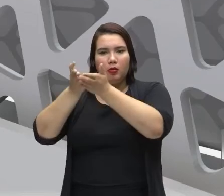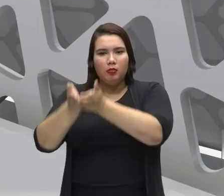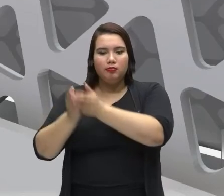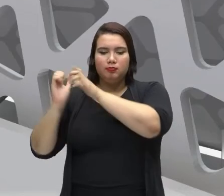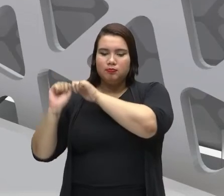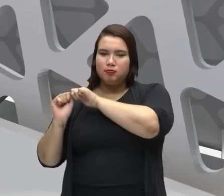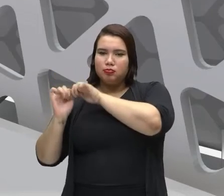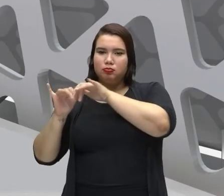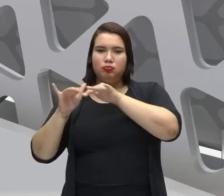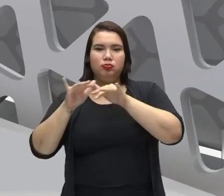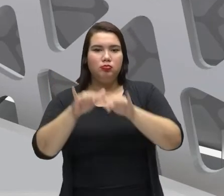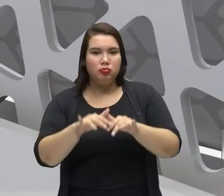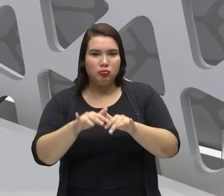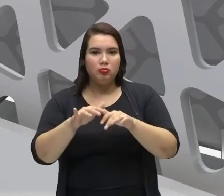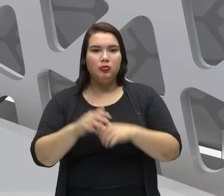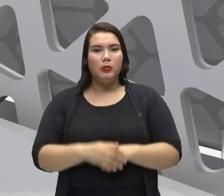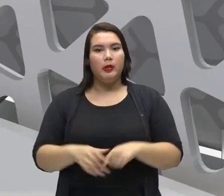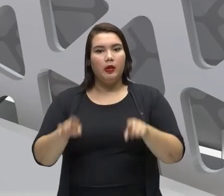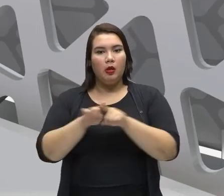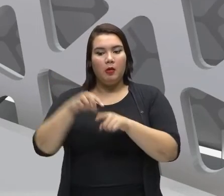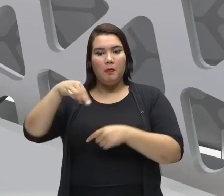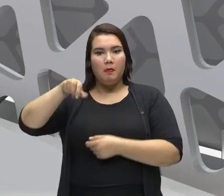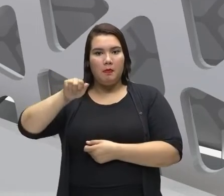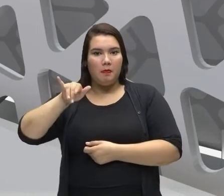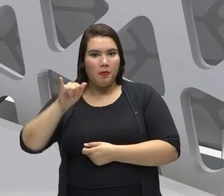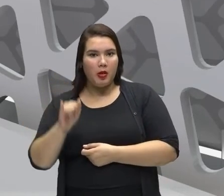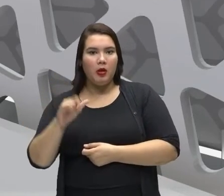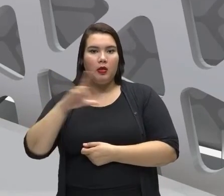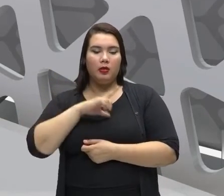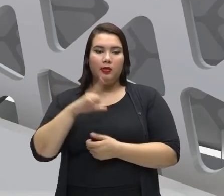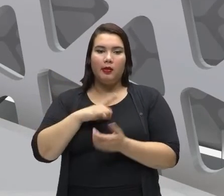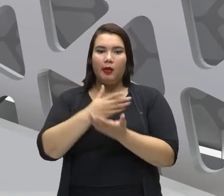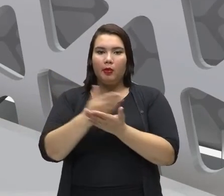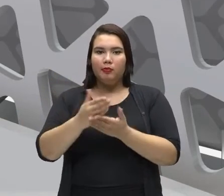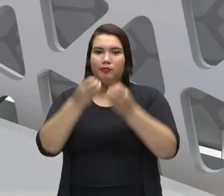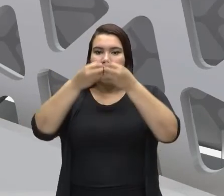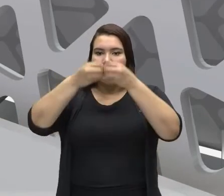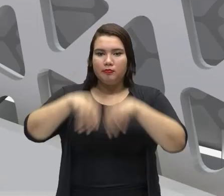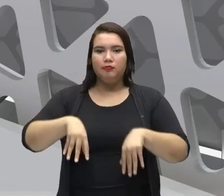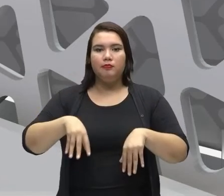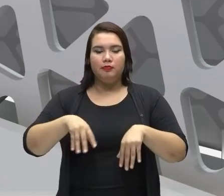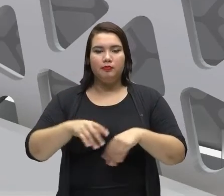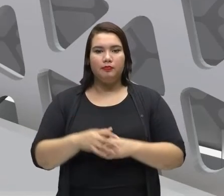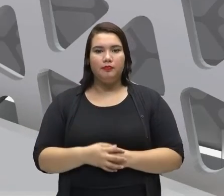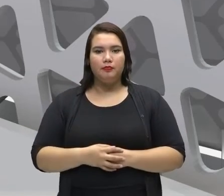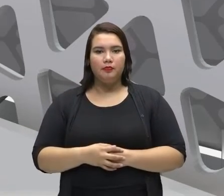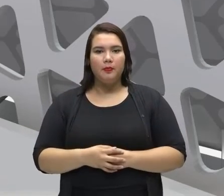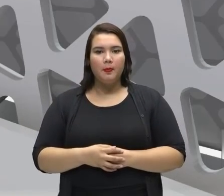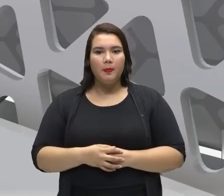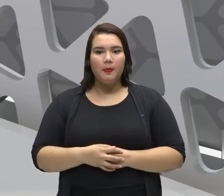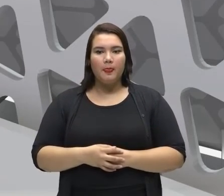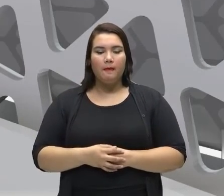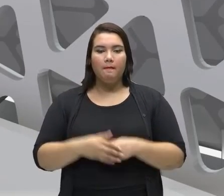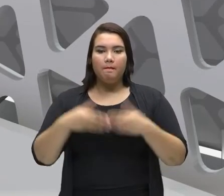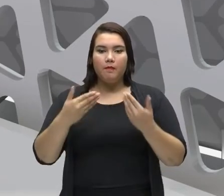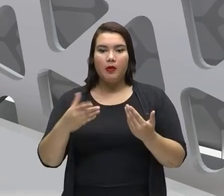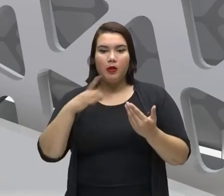Mali acabaria conhecendo o seu fim, certo? Vamos ver o Império do Mali se